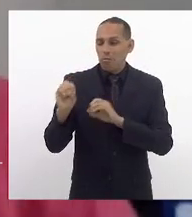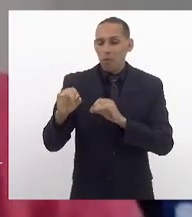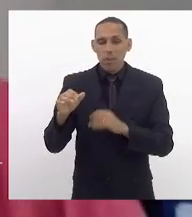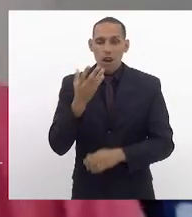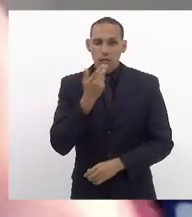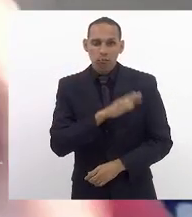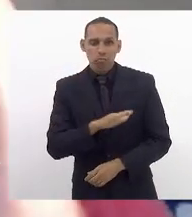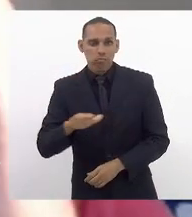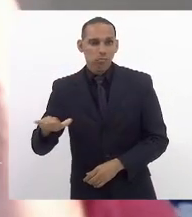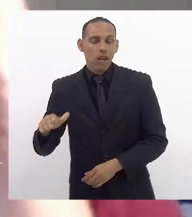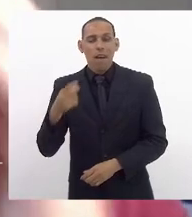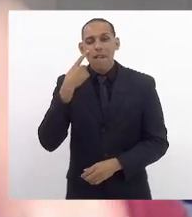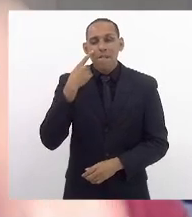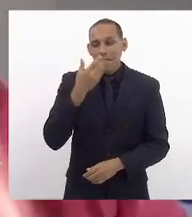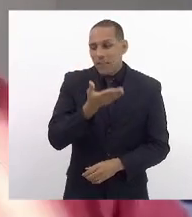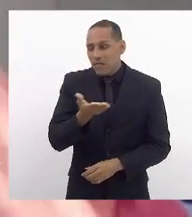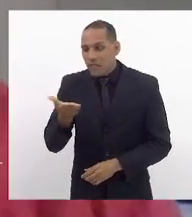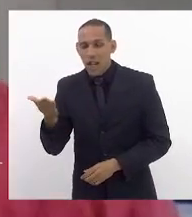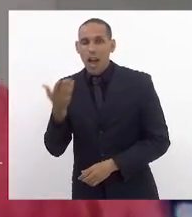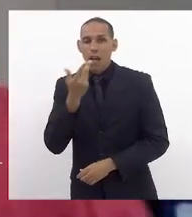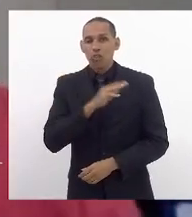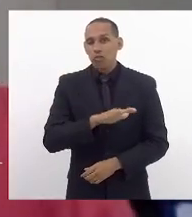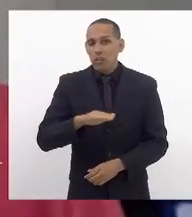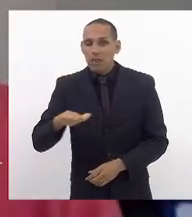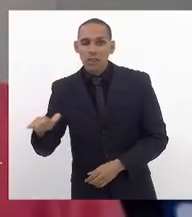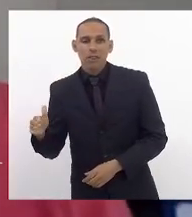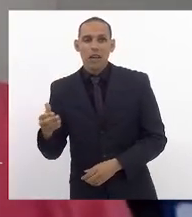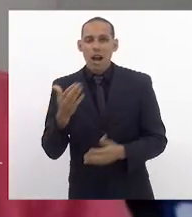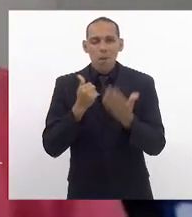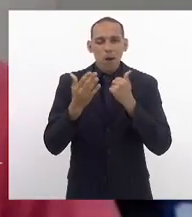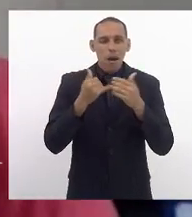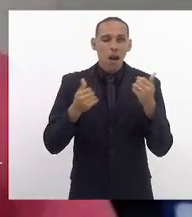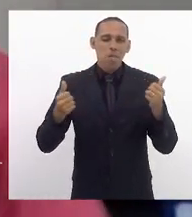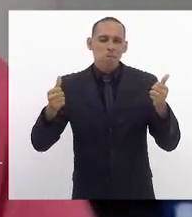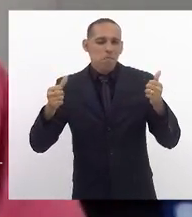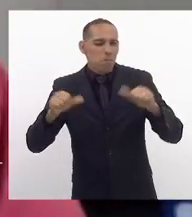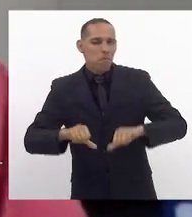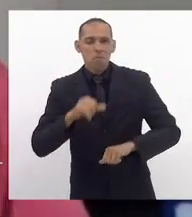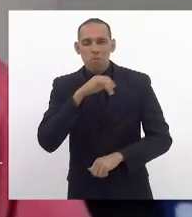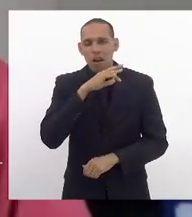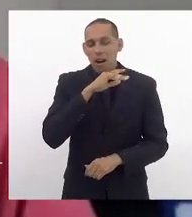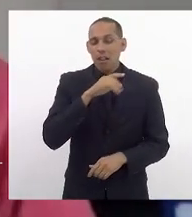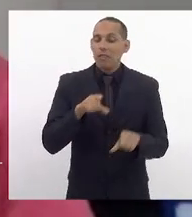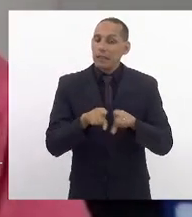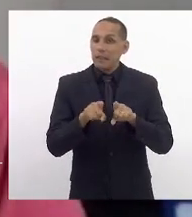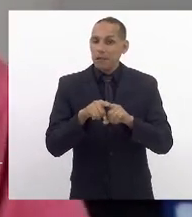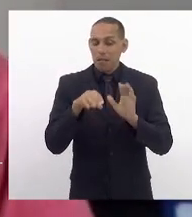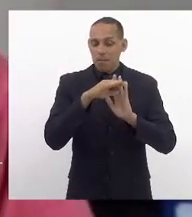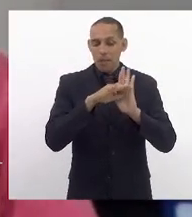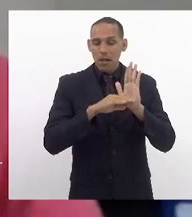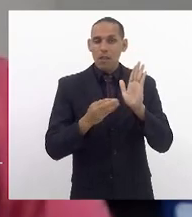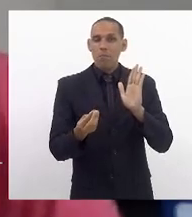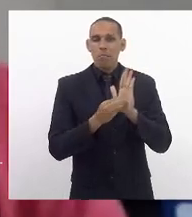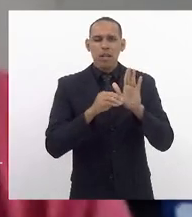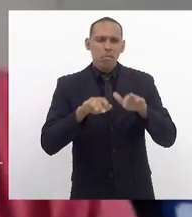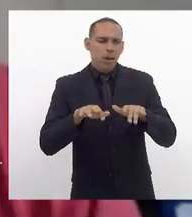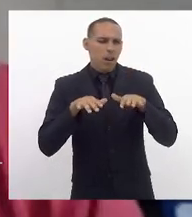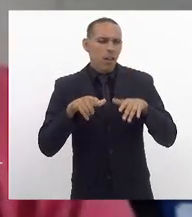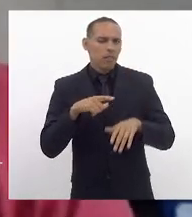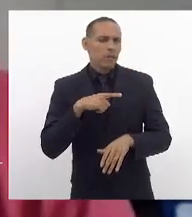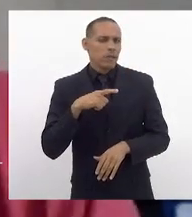Você tem crianças se alimentando mal. E para concluir, senhor presidente, a gente também tem na nossa pauta uma audiência pública já